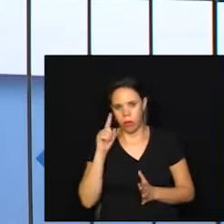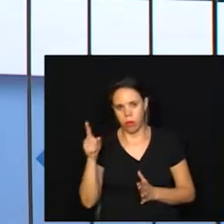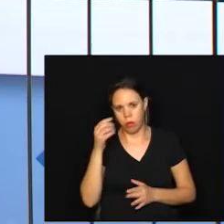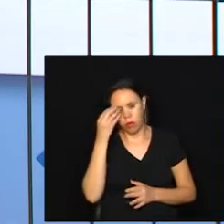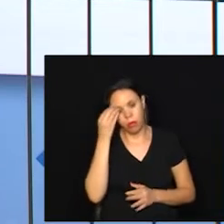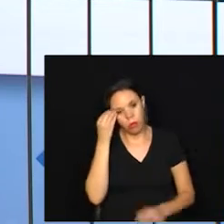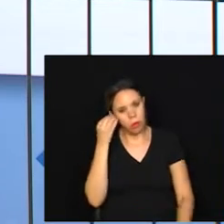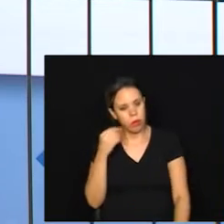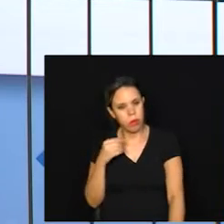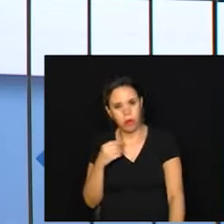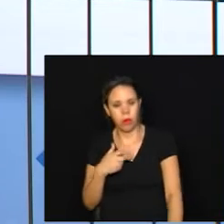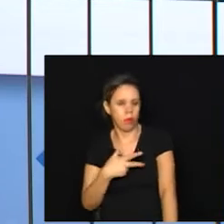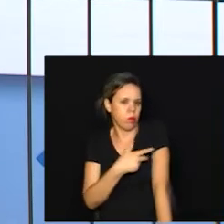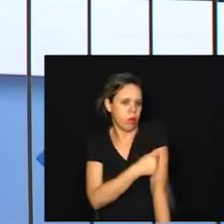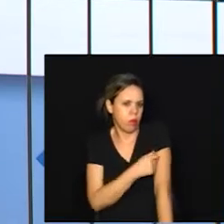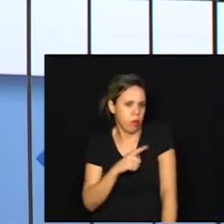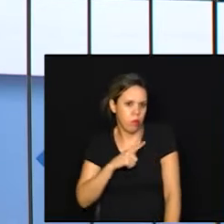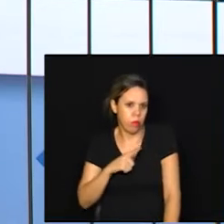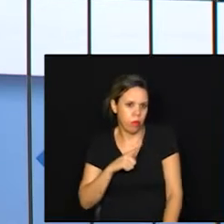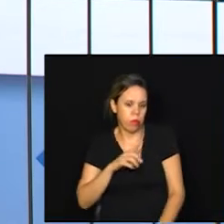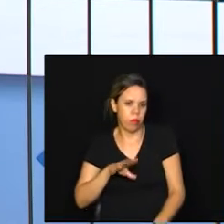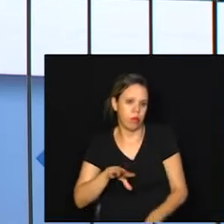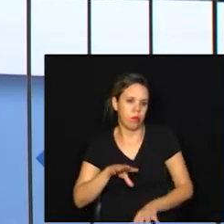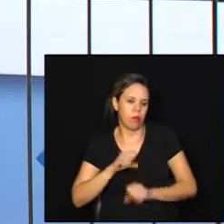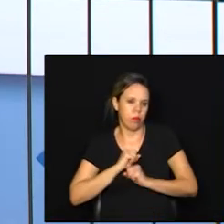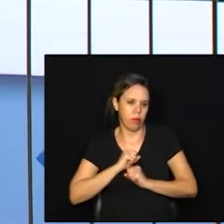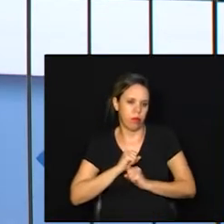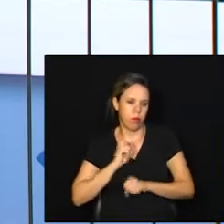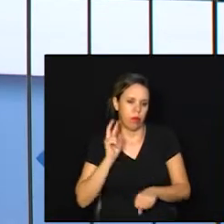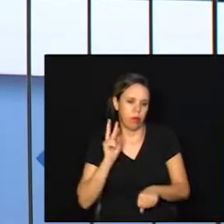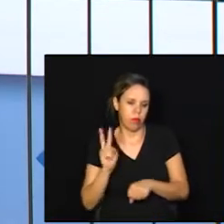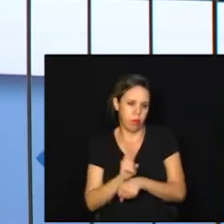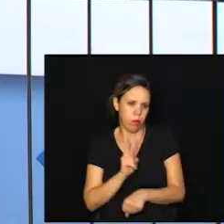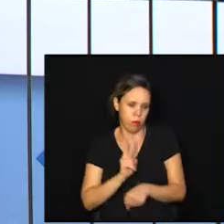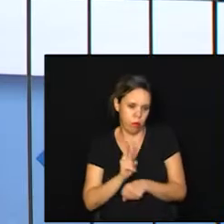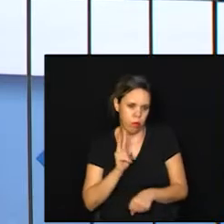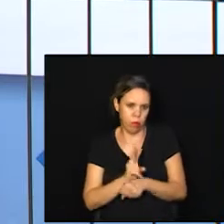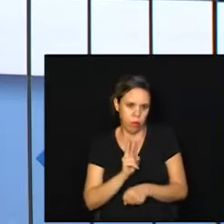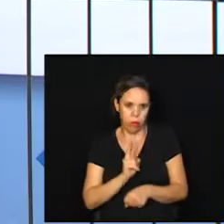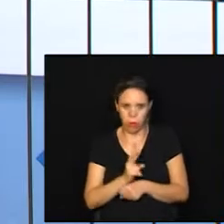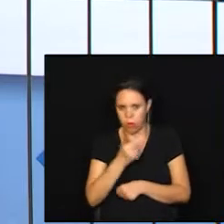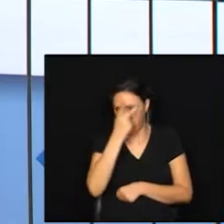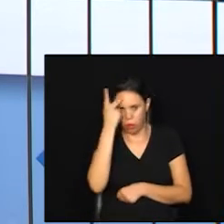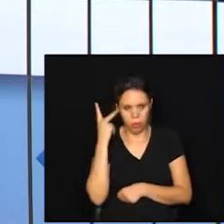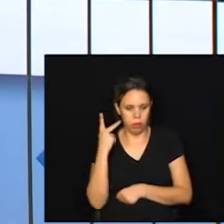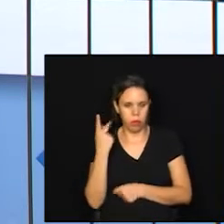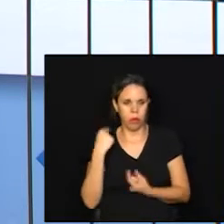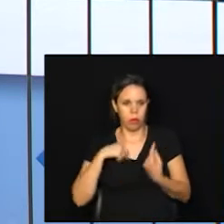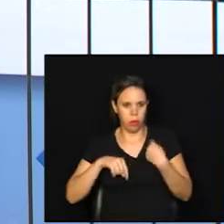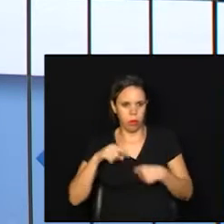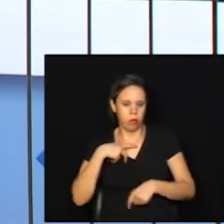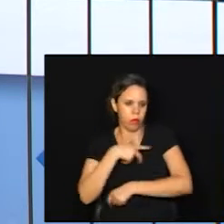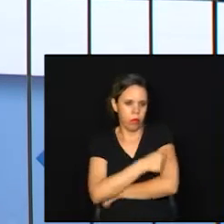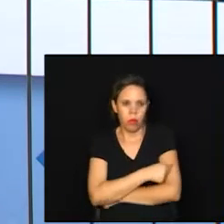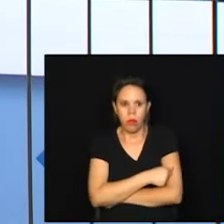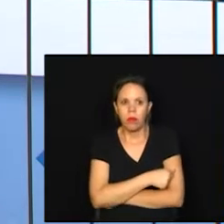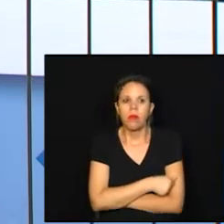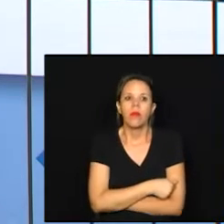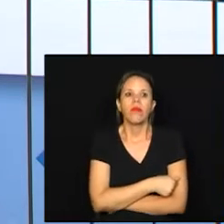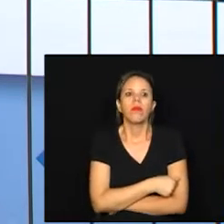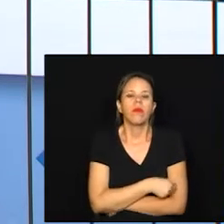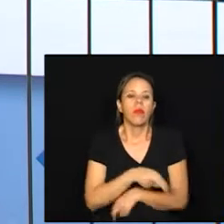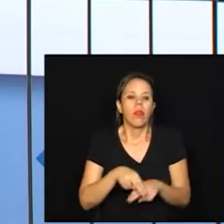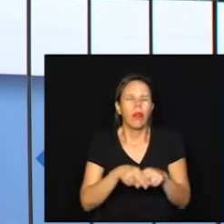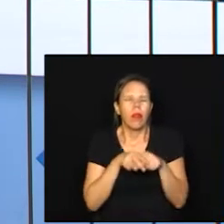dias para que a vacina tenha esse efeito de proteção das pessoas imunizadas. Por isso que aí